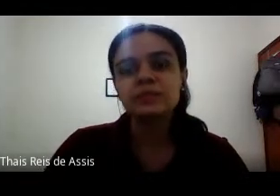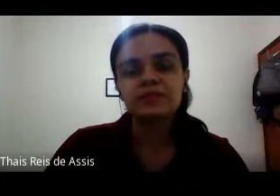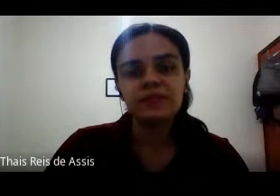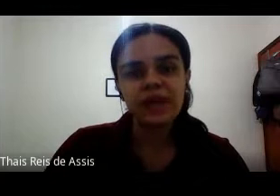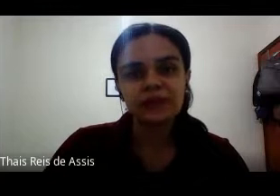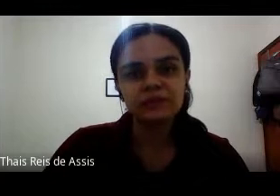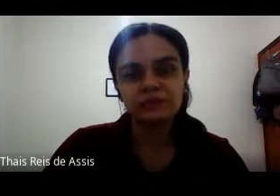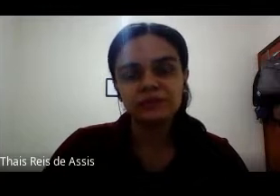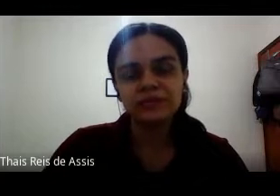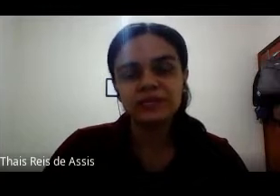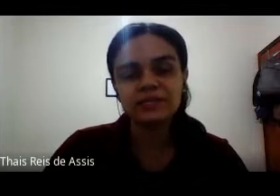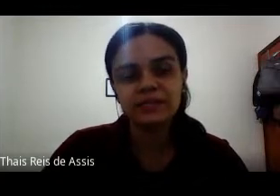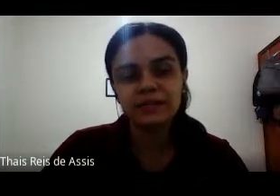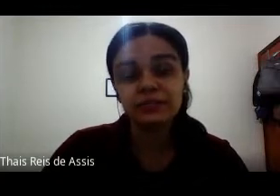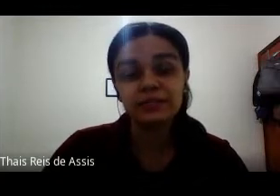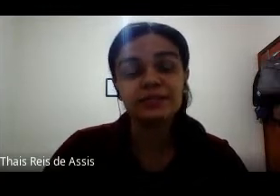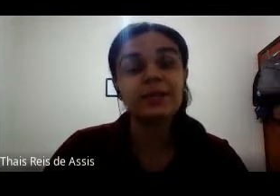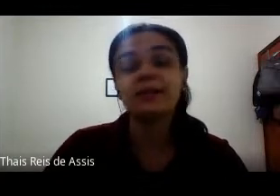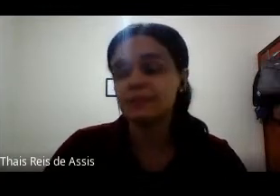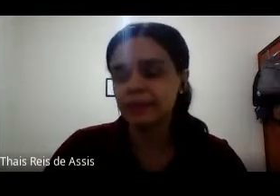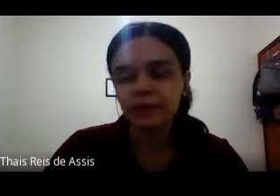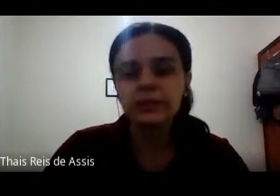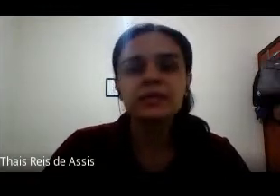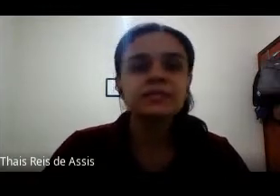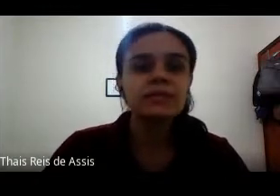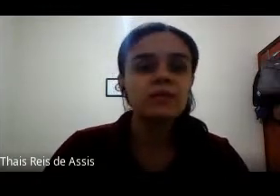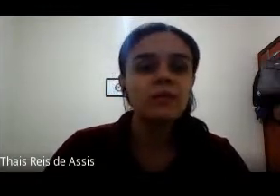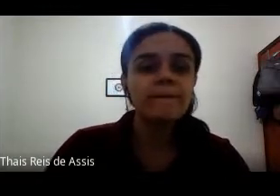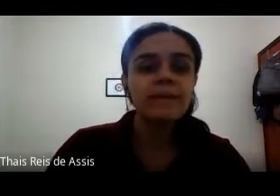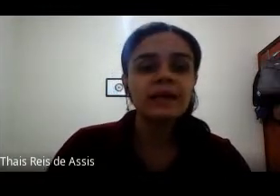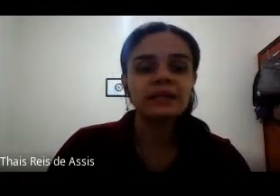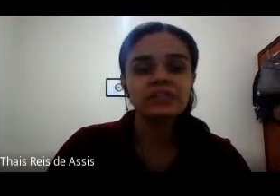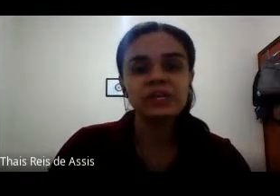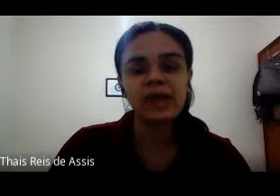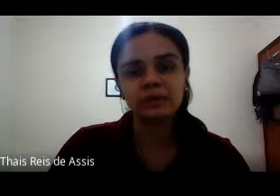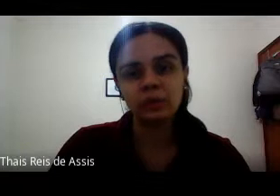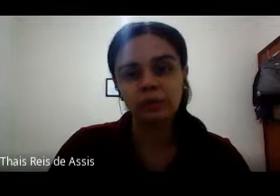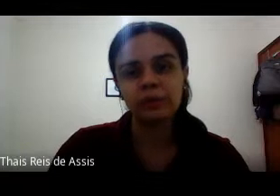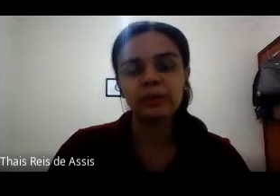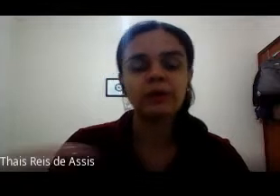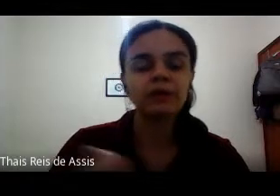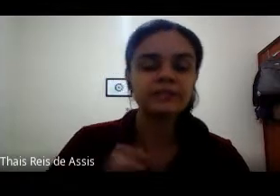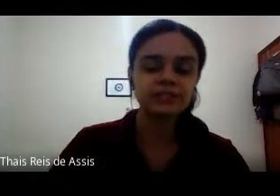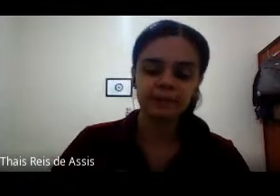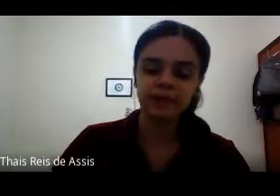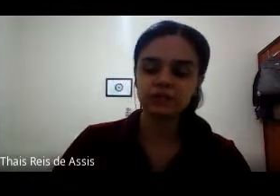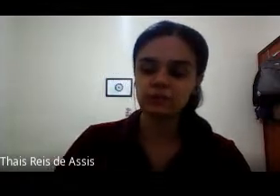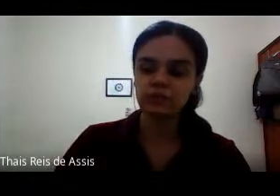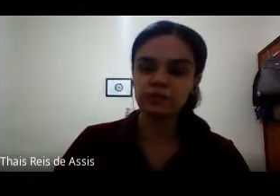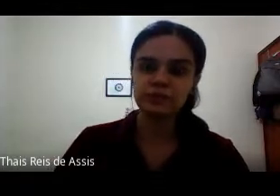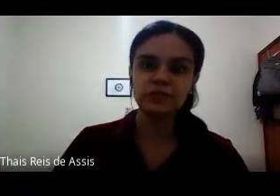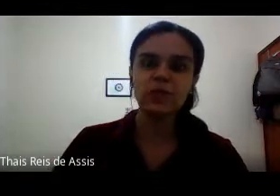o significado de vivência, de ciência, perdão, sendo um mediador, para que o aluno ele seja capaz